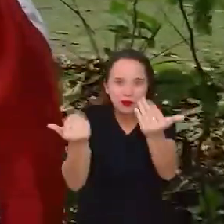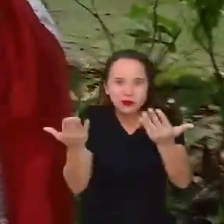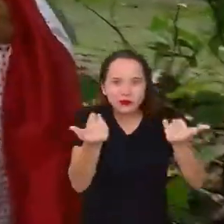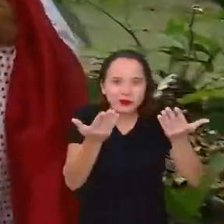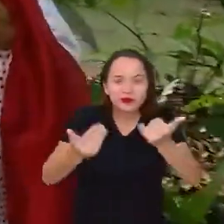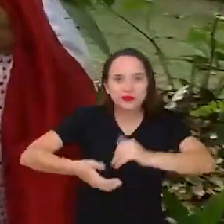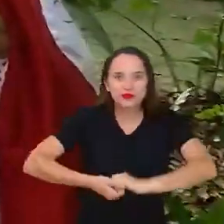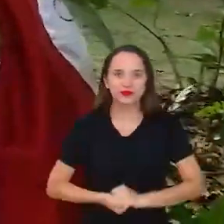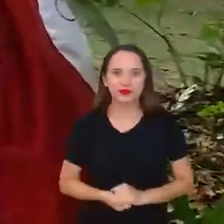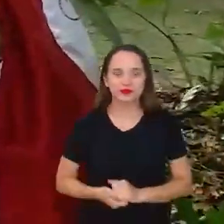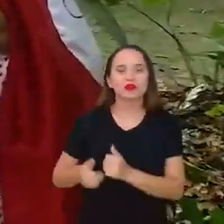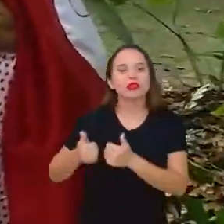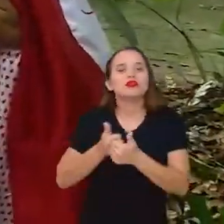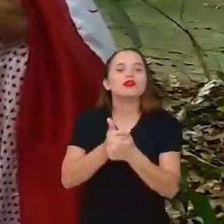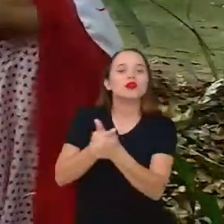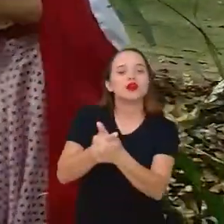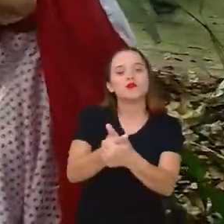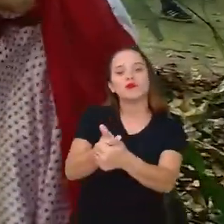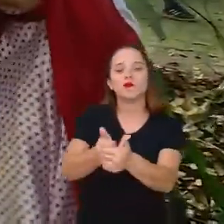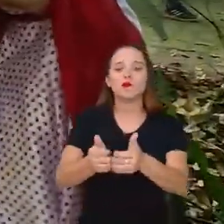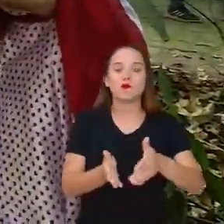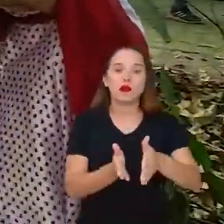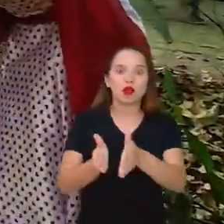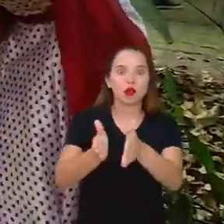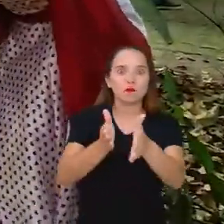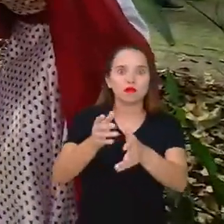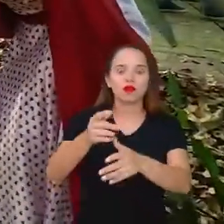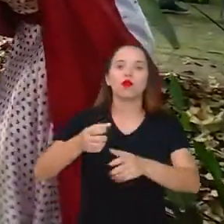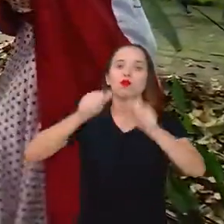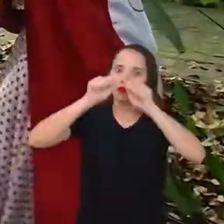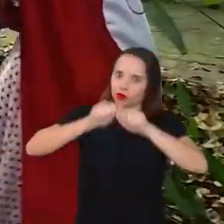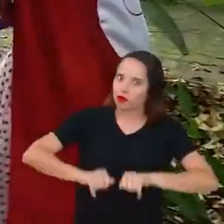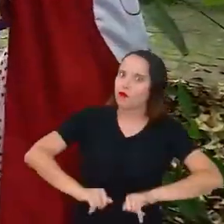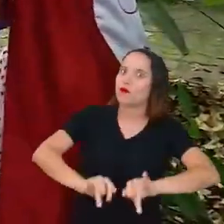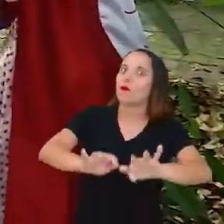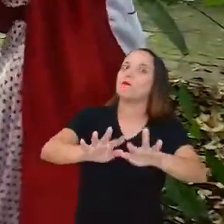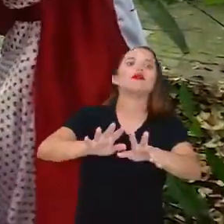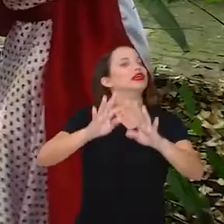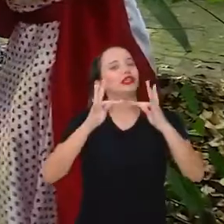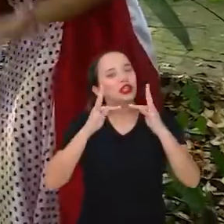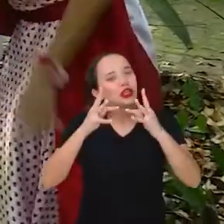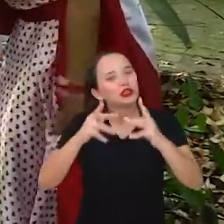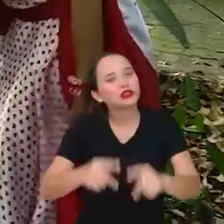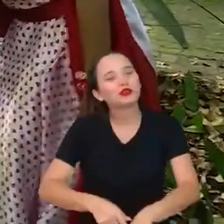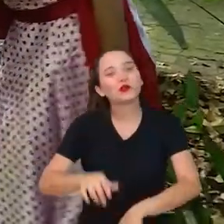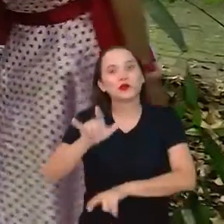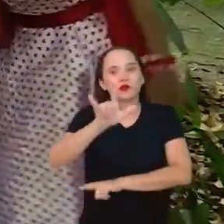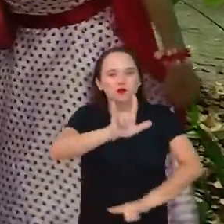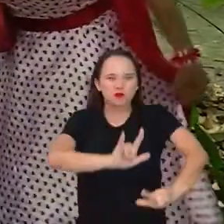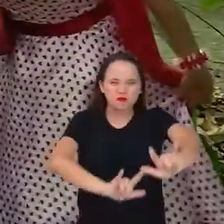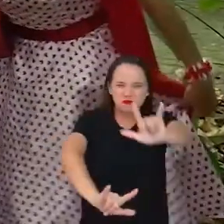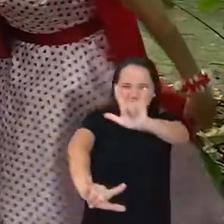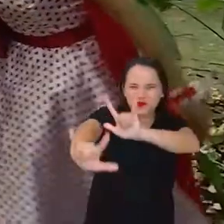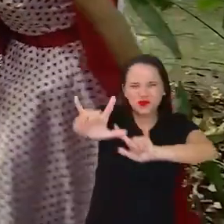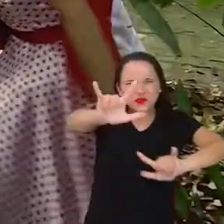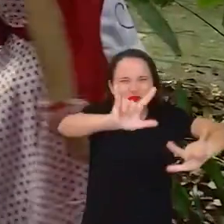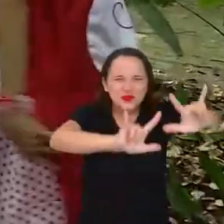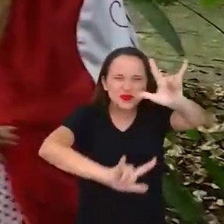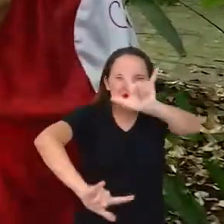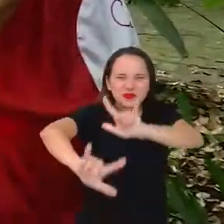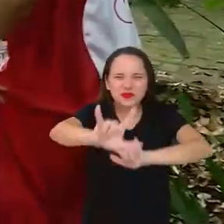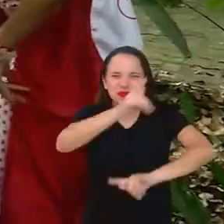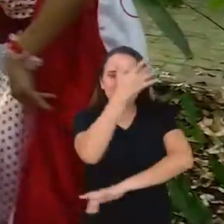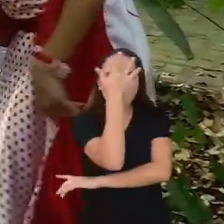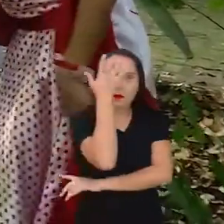siga o caminho de vocês e compartilhe tudo esse amor com todos